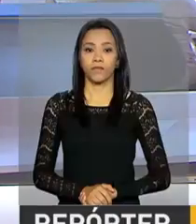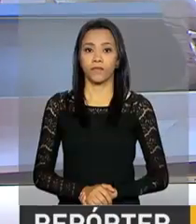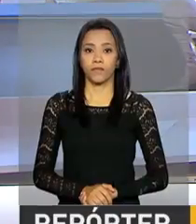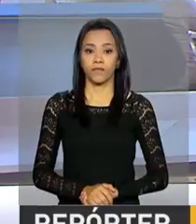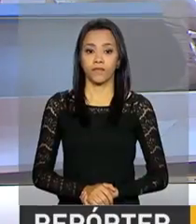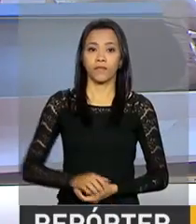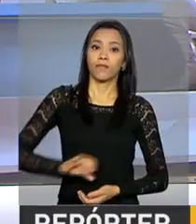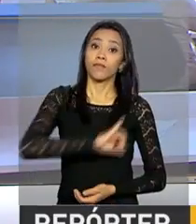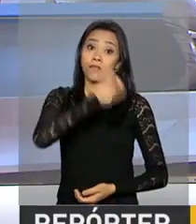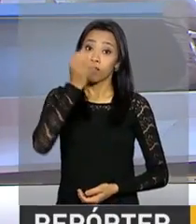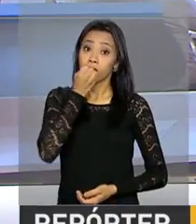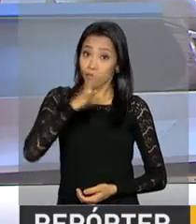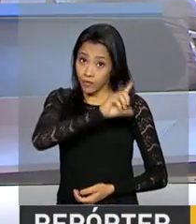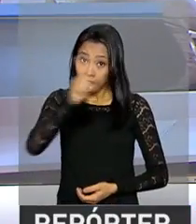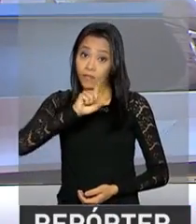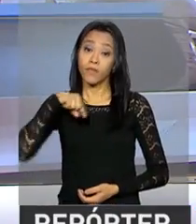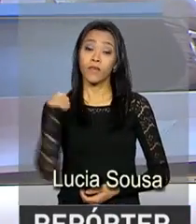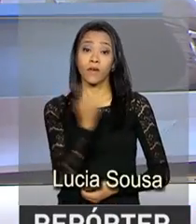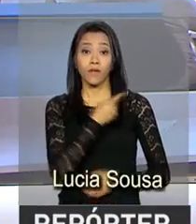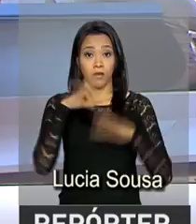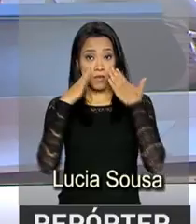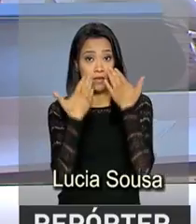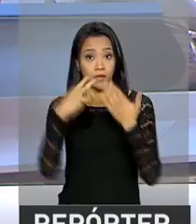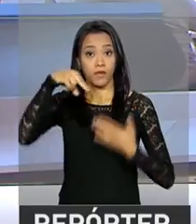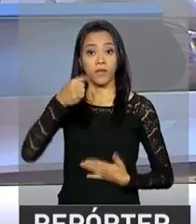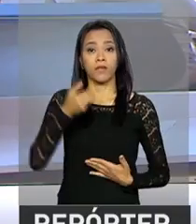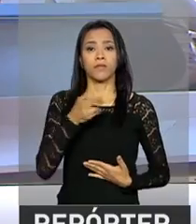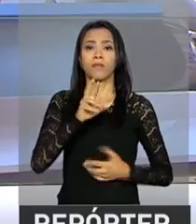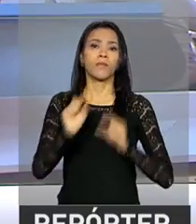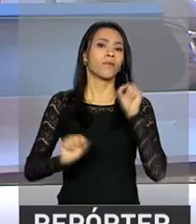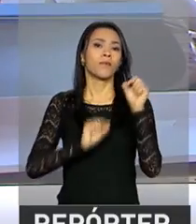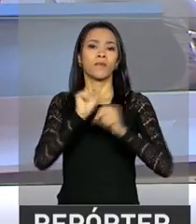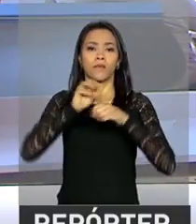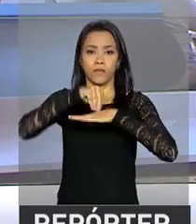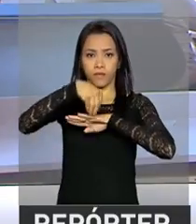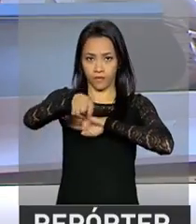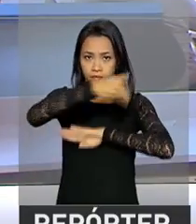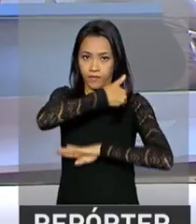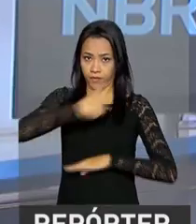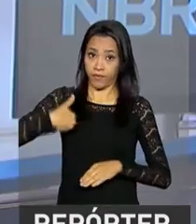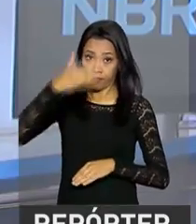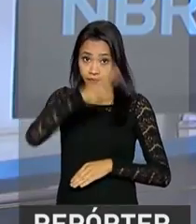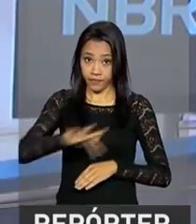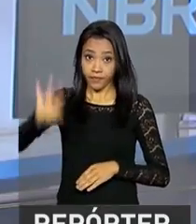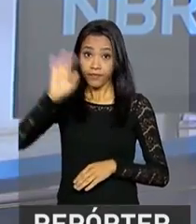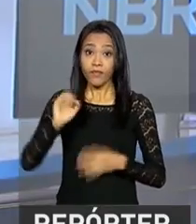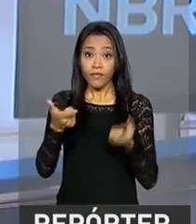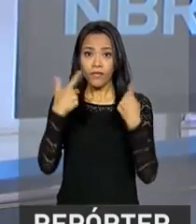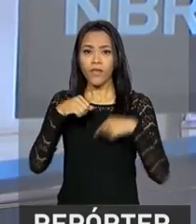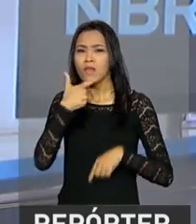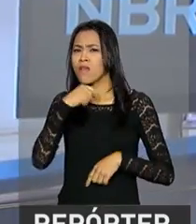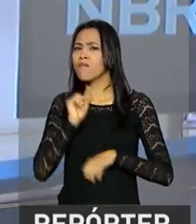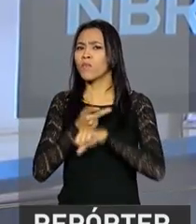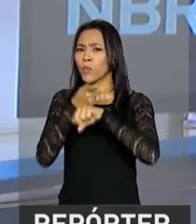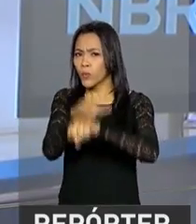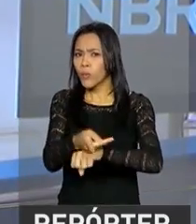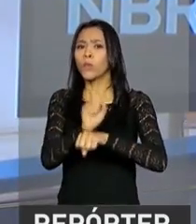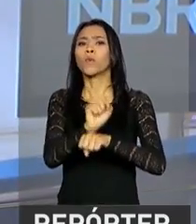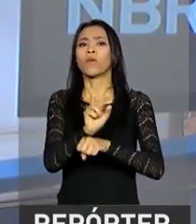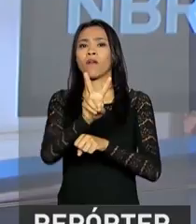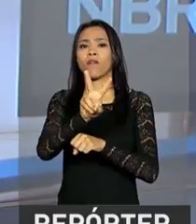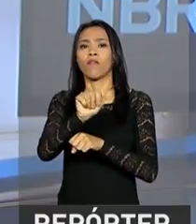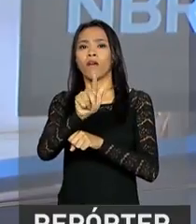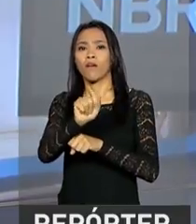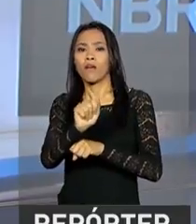Olá bom dia Voltamos com repórter NBR e as notícias do governo federal quem está à procura de uma vaga no